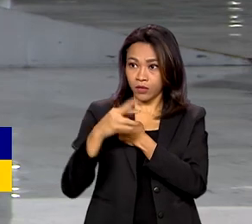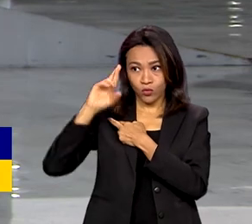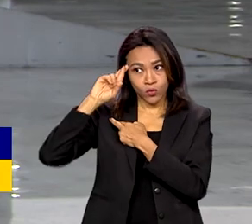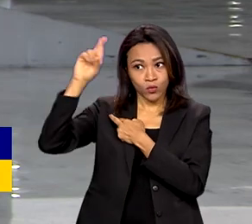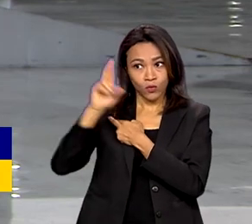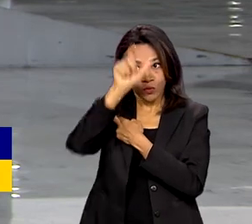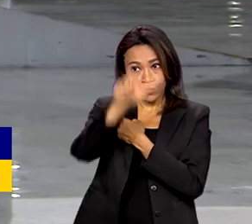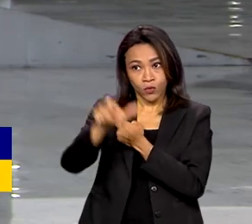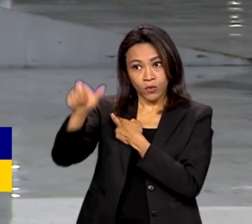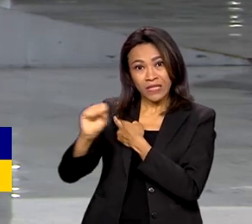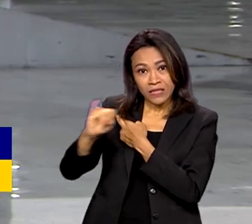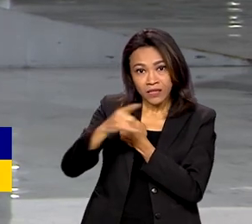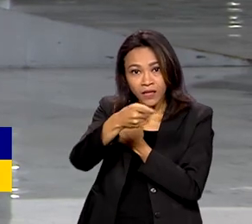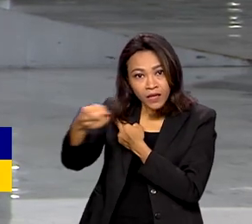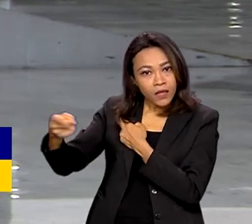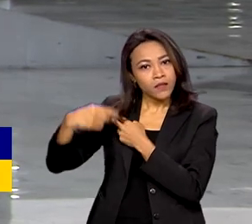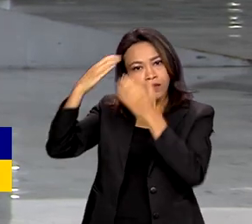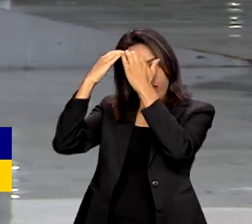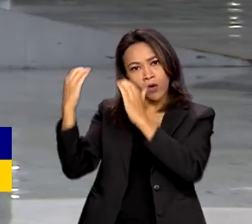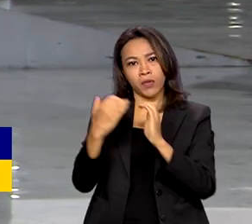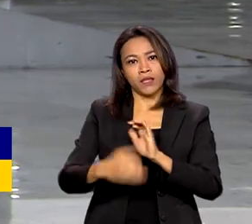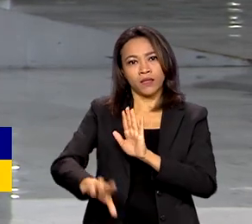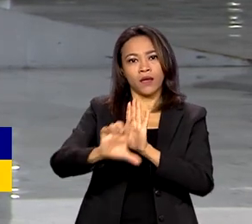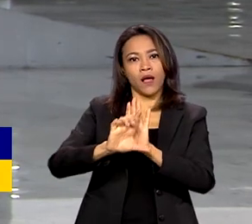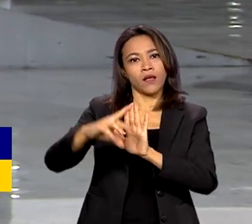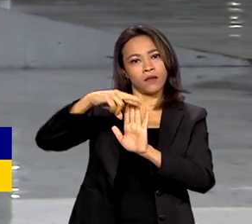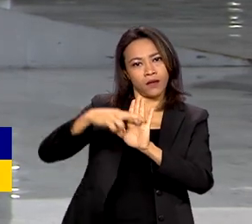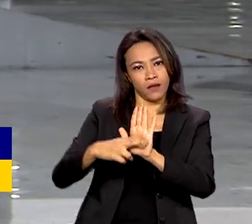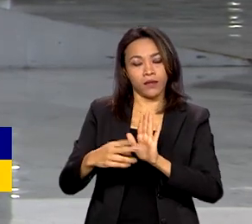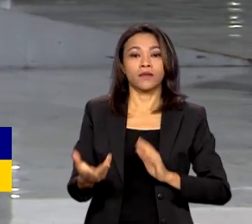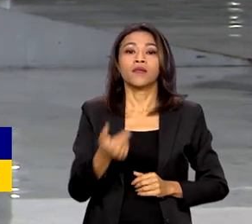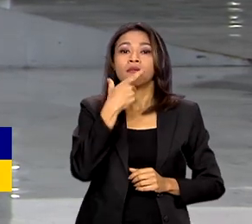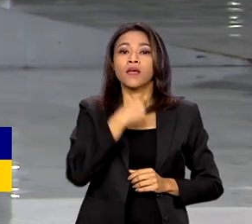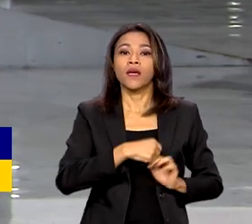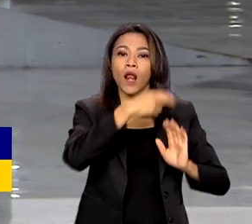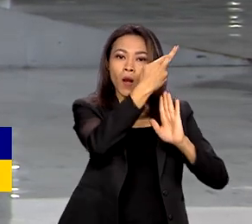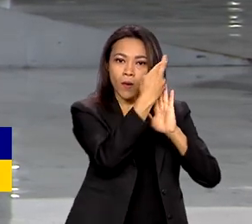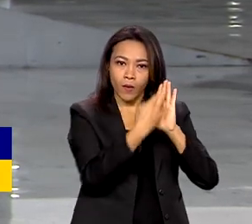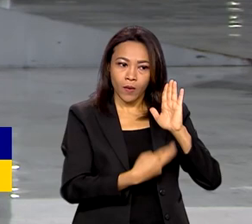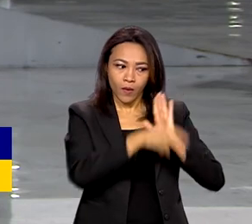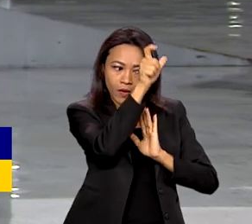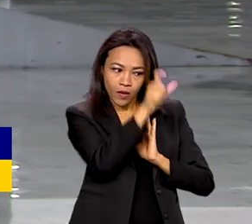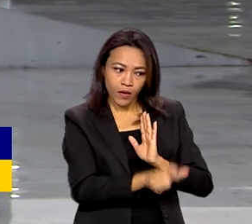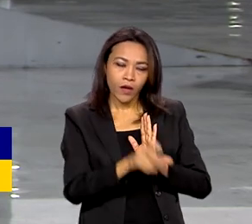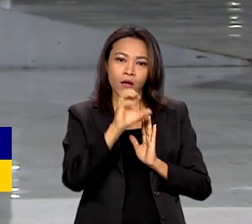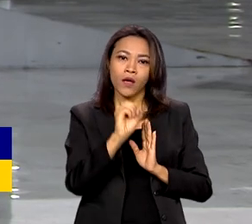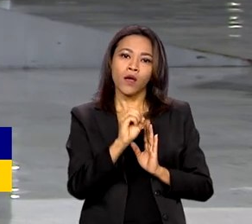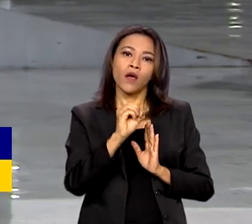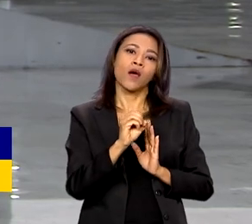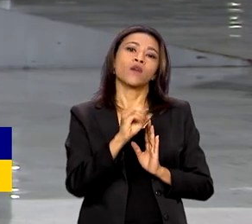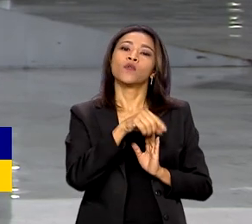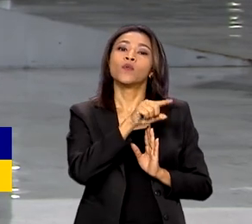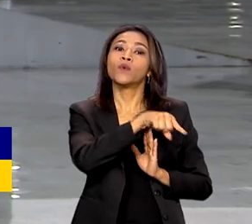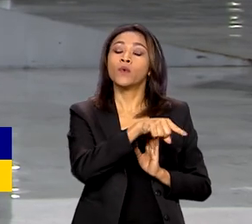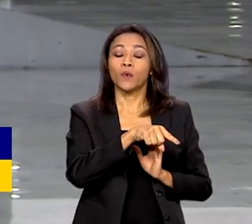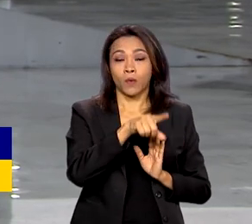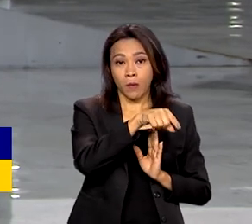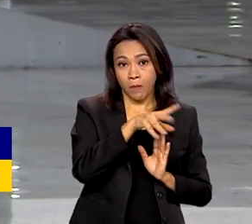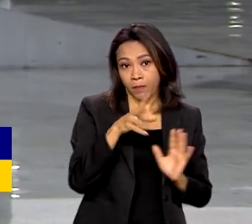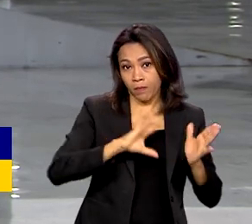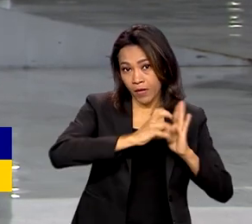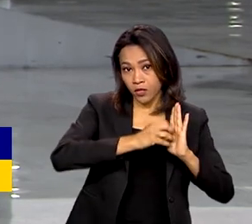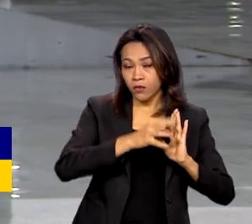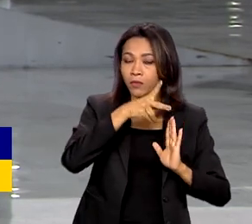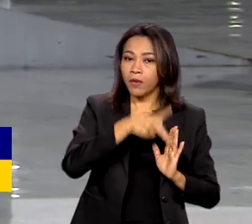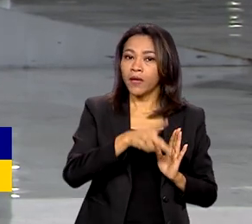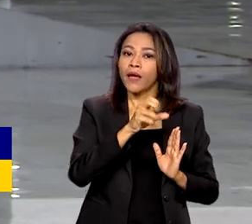possíveis descumprimentos das regras, né. No Senado, o relator da matéria será o senador Omar Aziz, do PSD do Amazonas. Hoje, pela